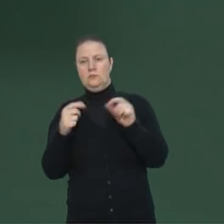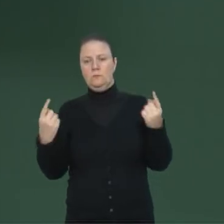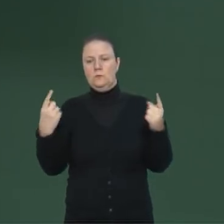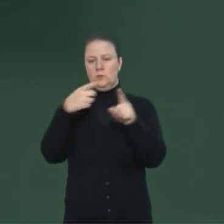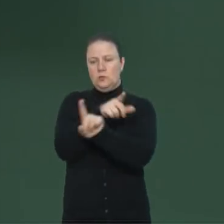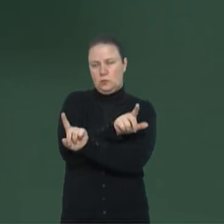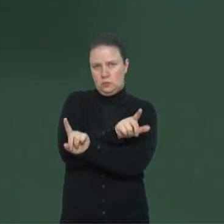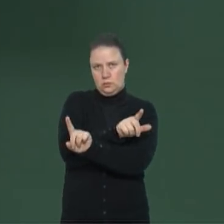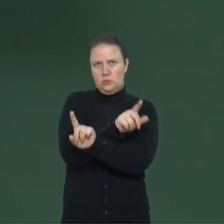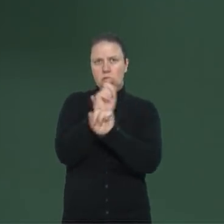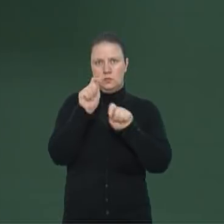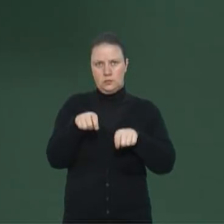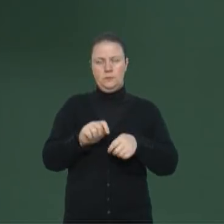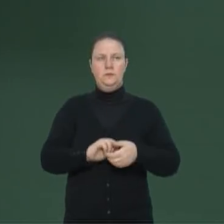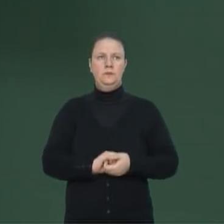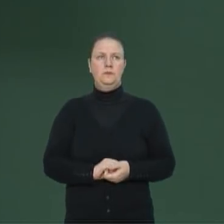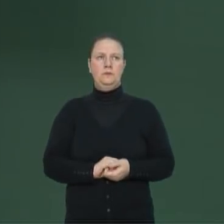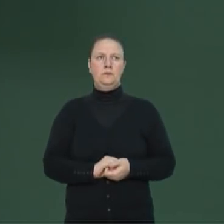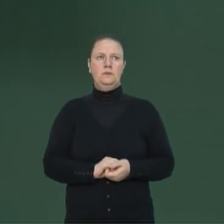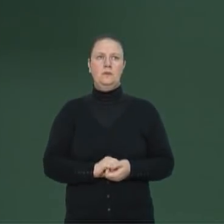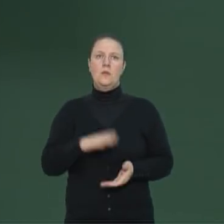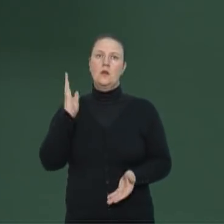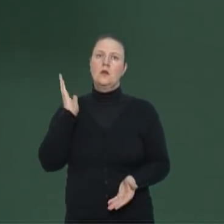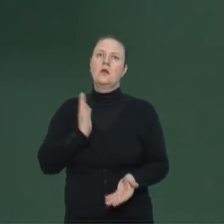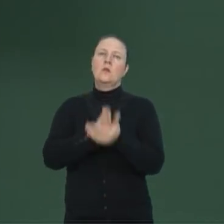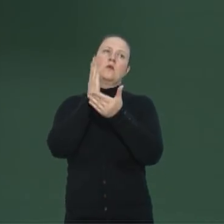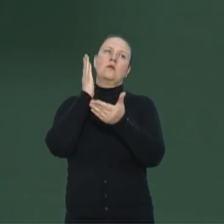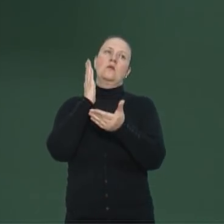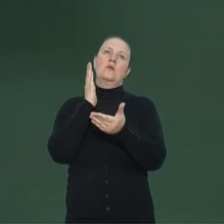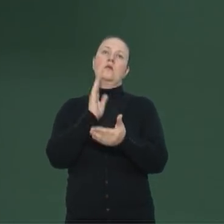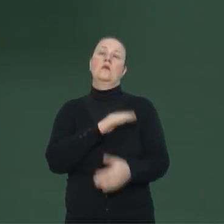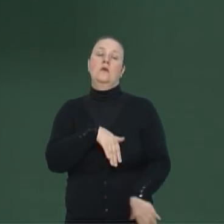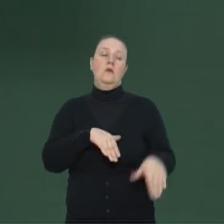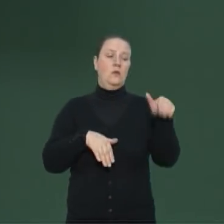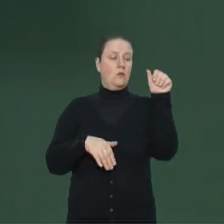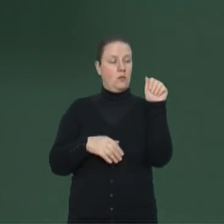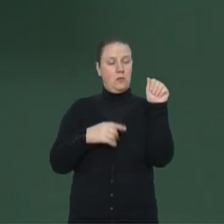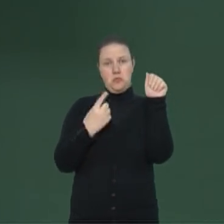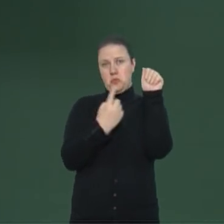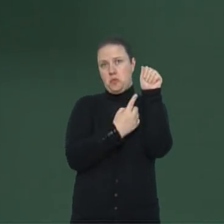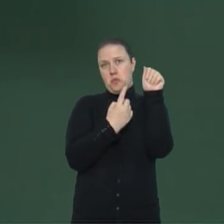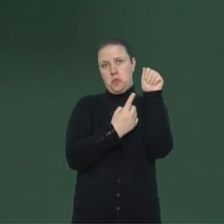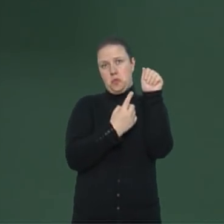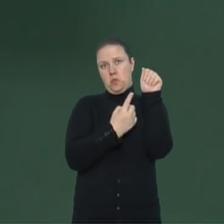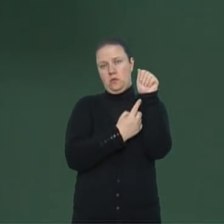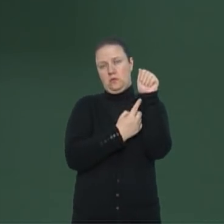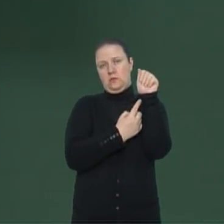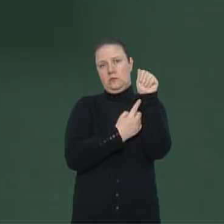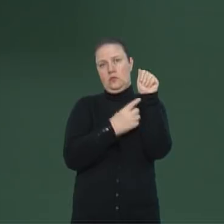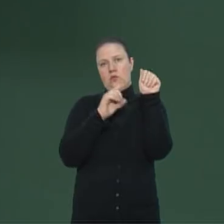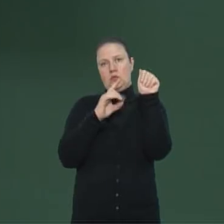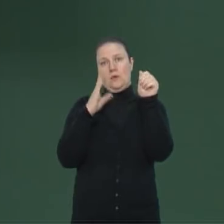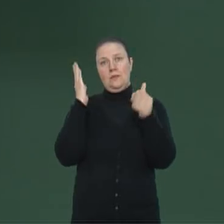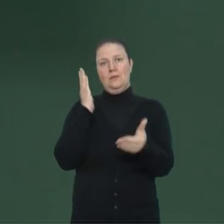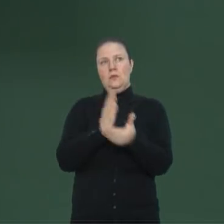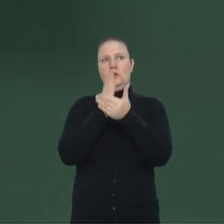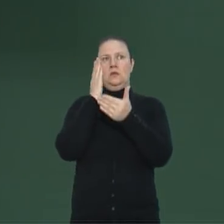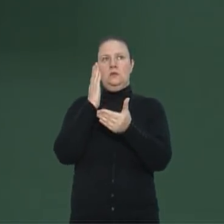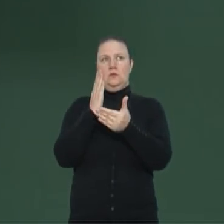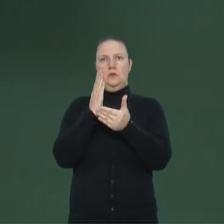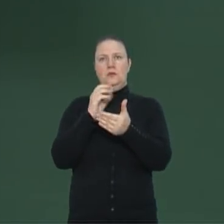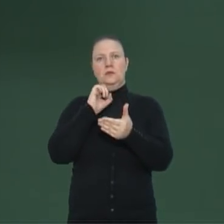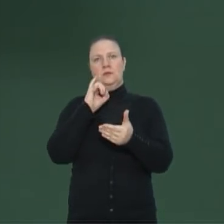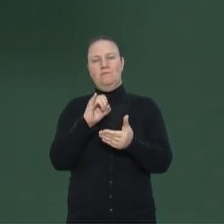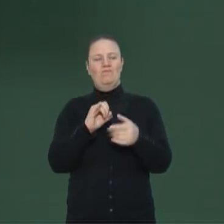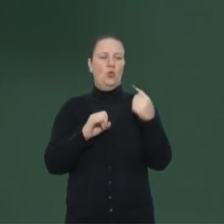outro lado. E aí eu pego a metade desse cara. Já que o A vale 1, tá? O A tem que ser 1 para eu pegar somente a metade. Quando o A não